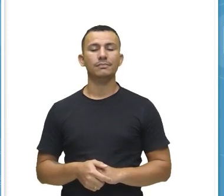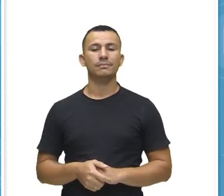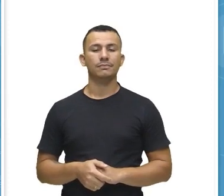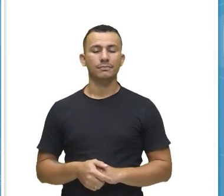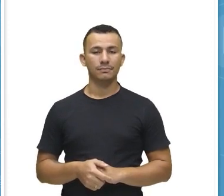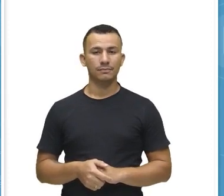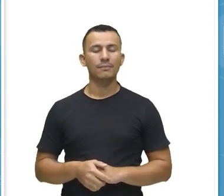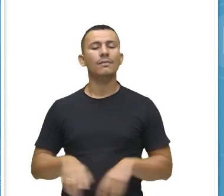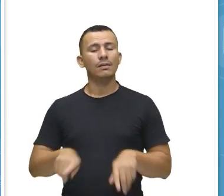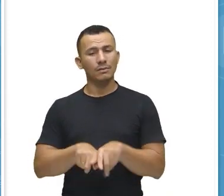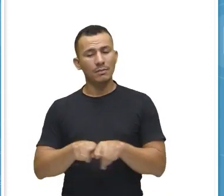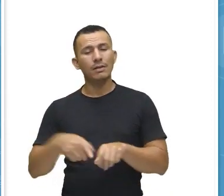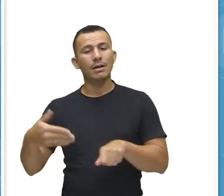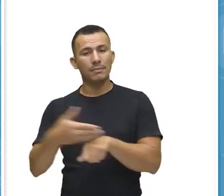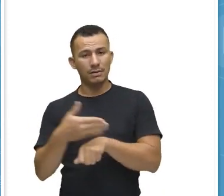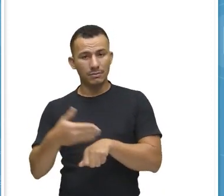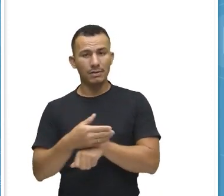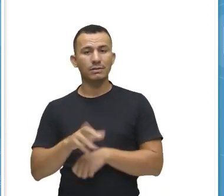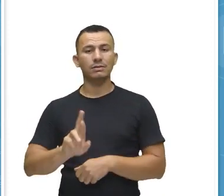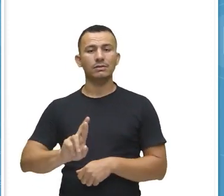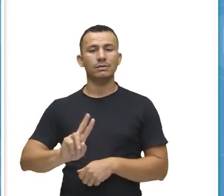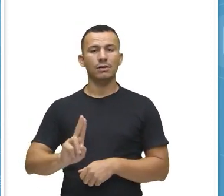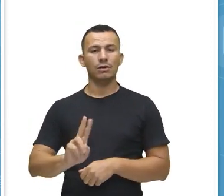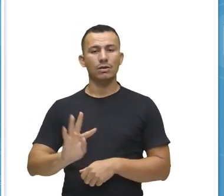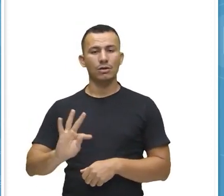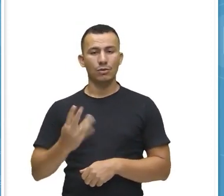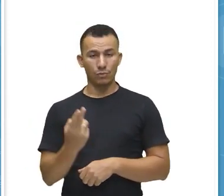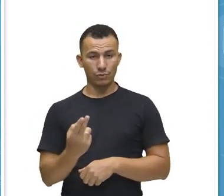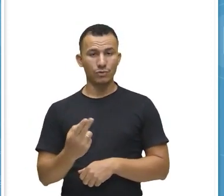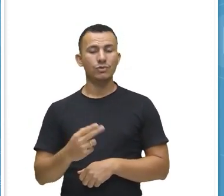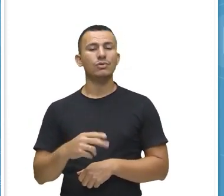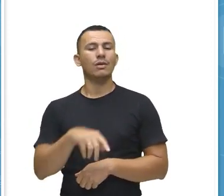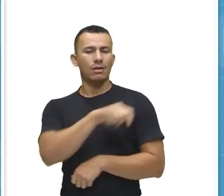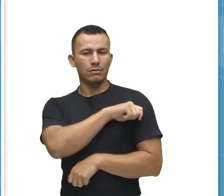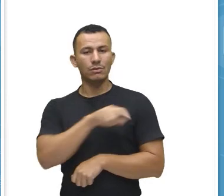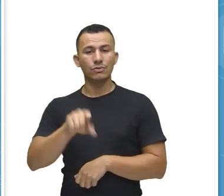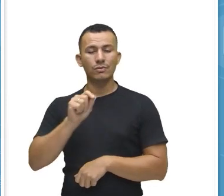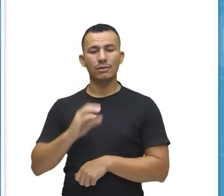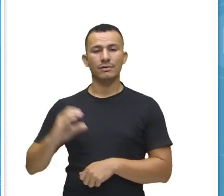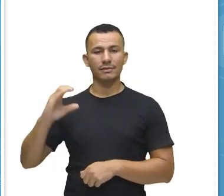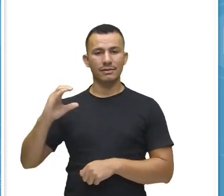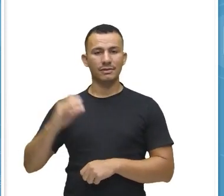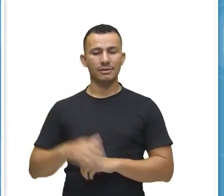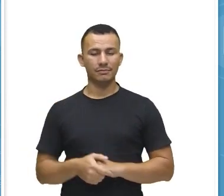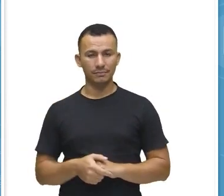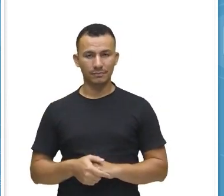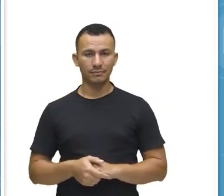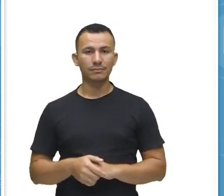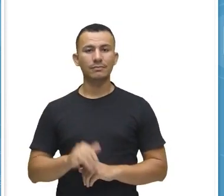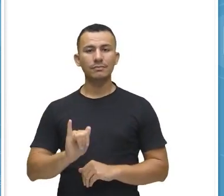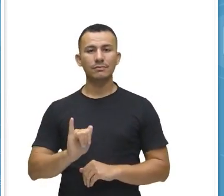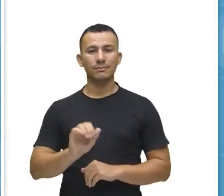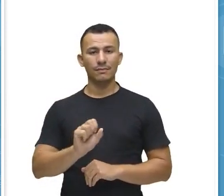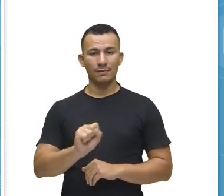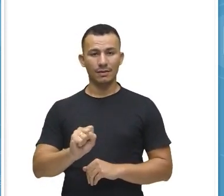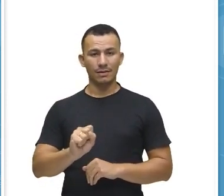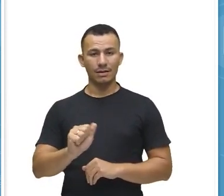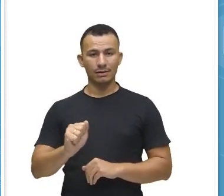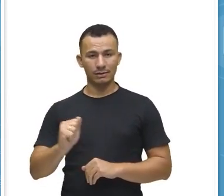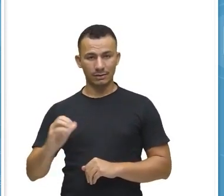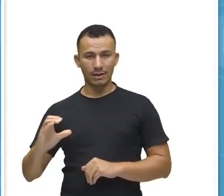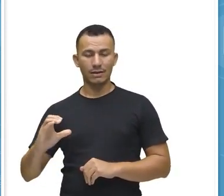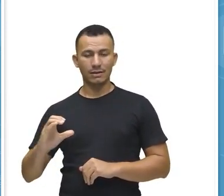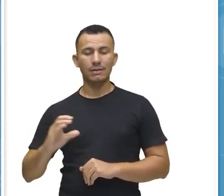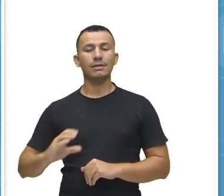Estadual Juraci é a Ruth, novamente participando, letra C. A Escola Rosina Ferreira é o Isaac, letra C. Olha,